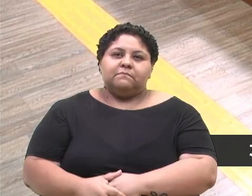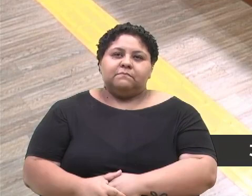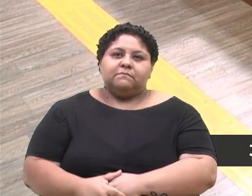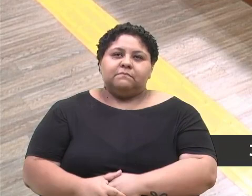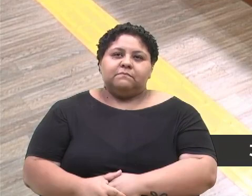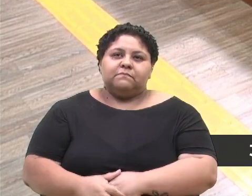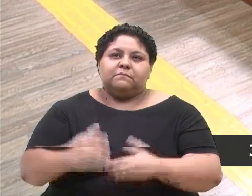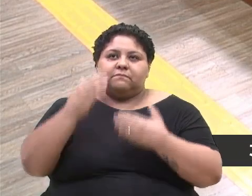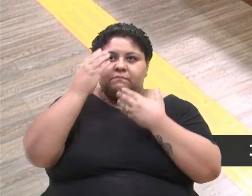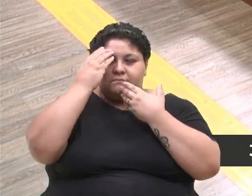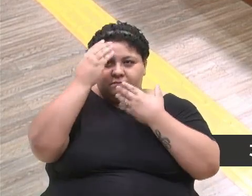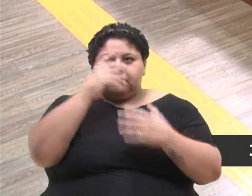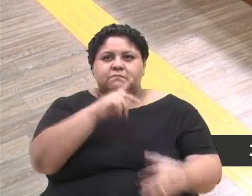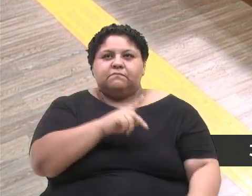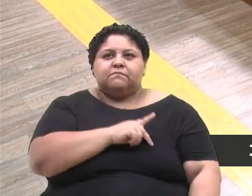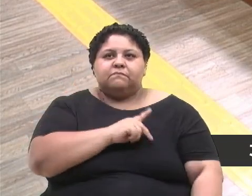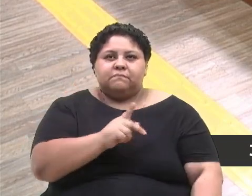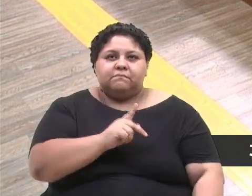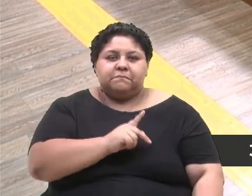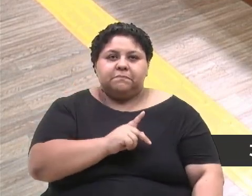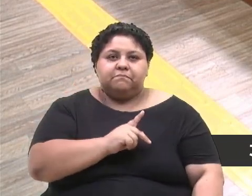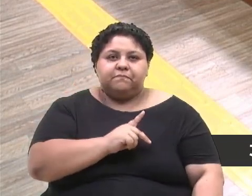Obrigado, presidente.